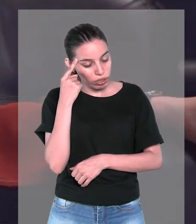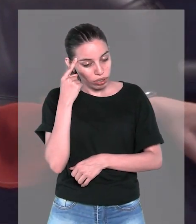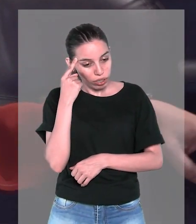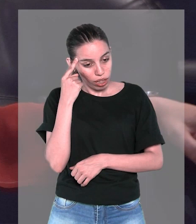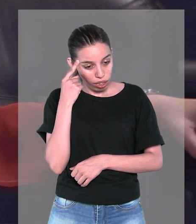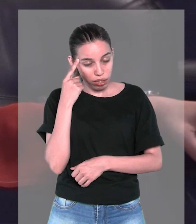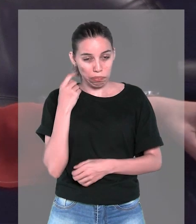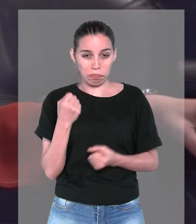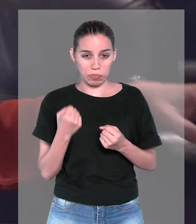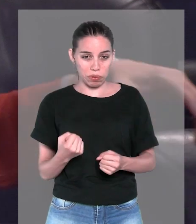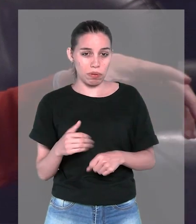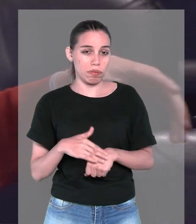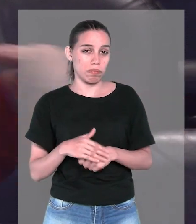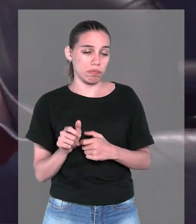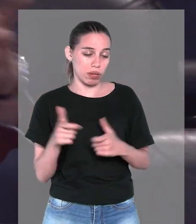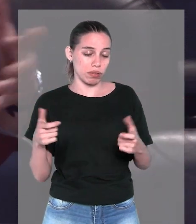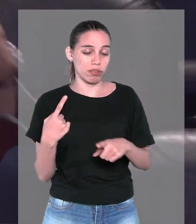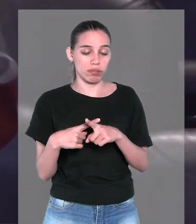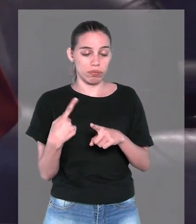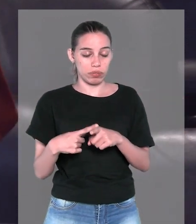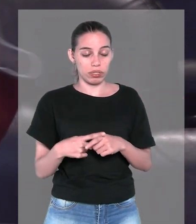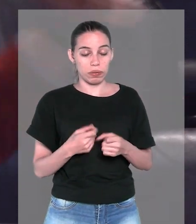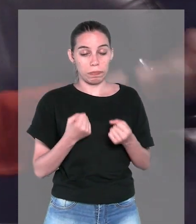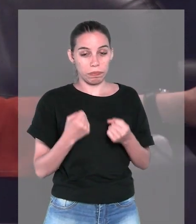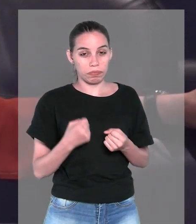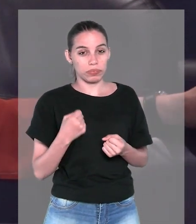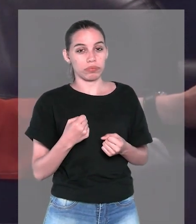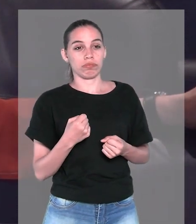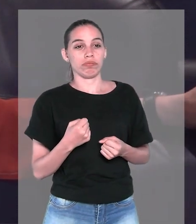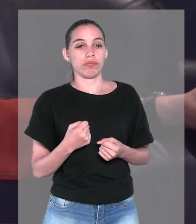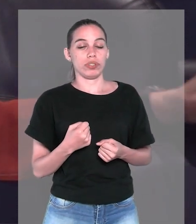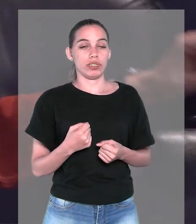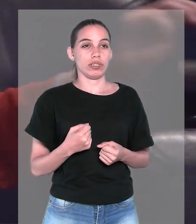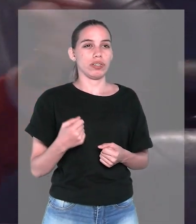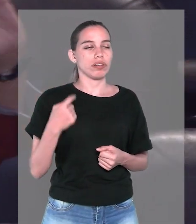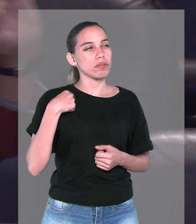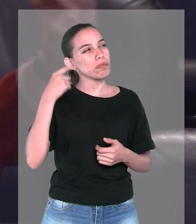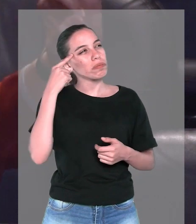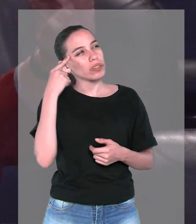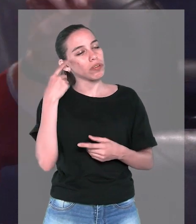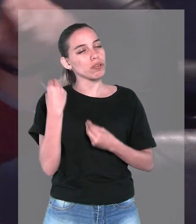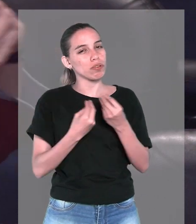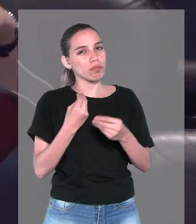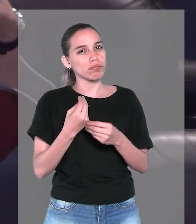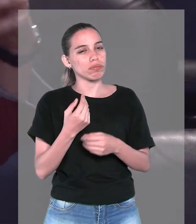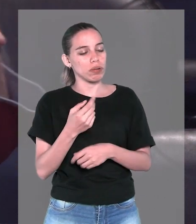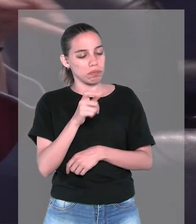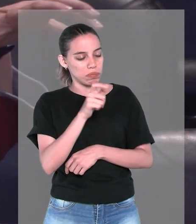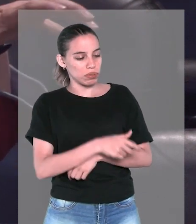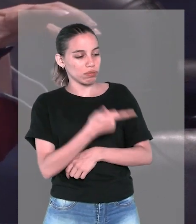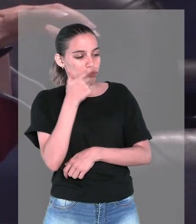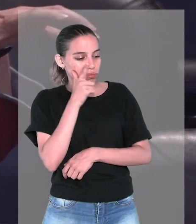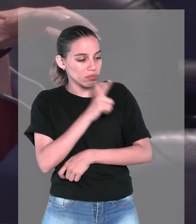familiares. E eu fiquei pensando, bom, eu sou editor e há algum tempo atrás a gente lançou um livro chamado Neoliberalismo